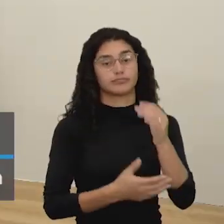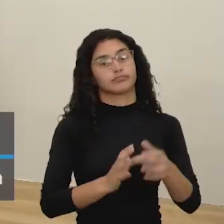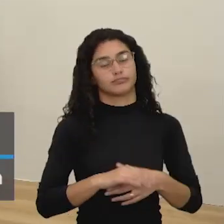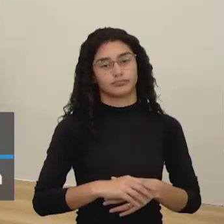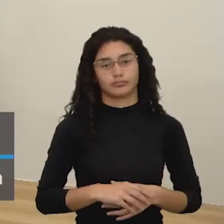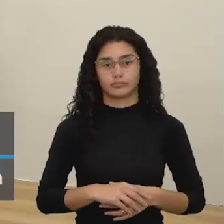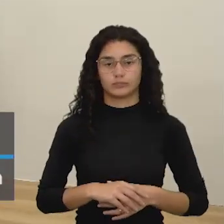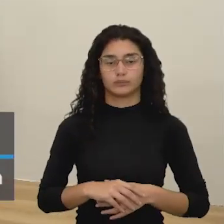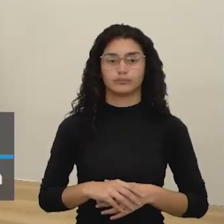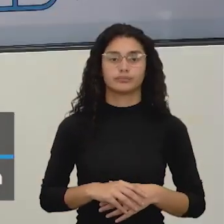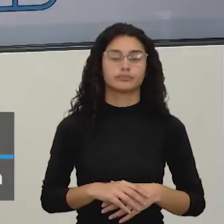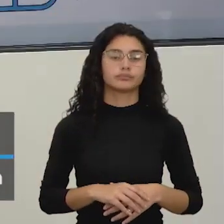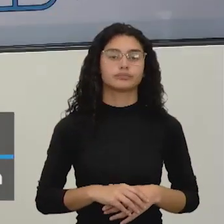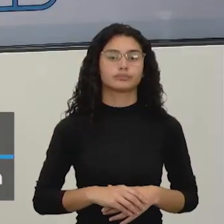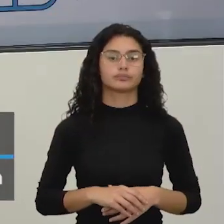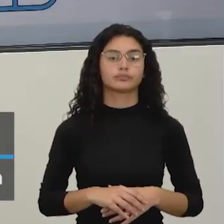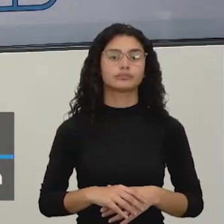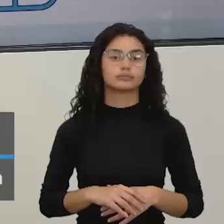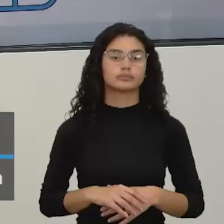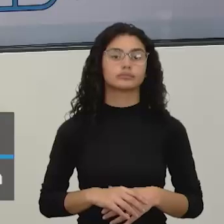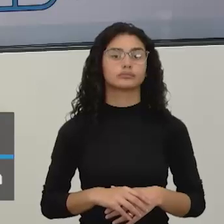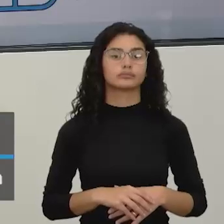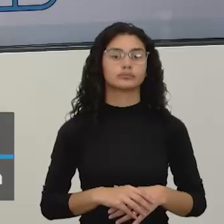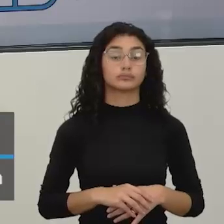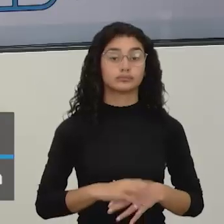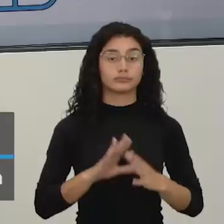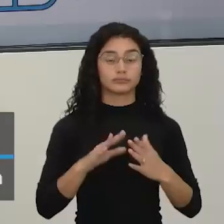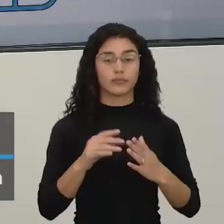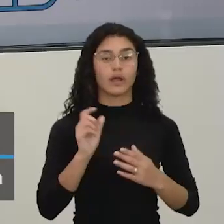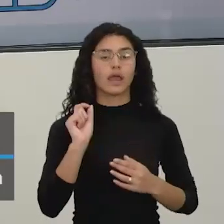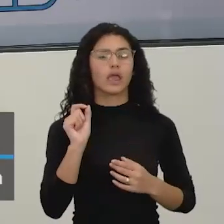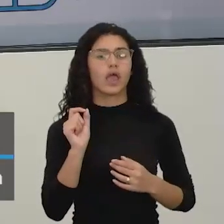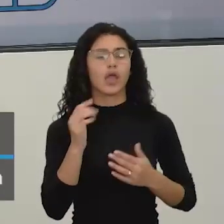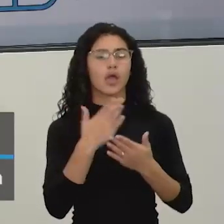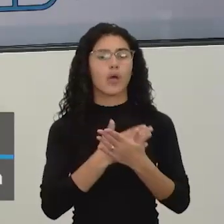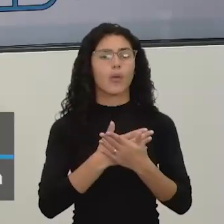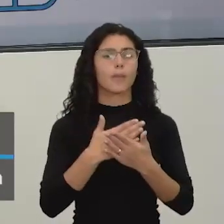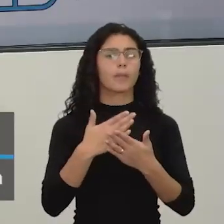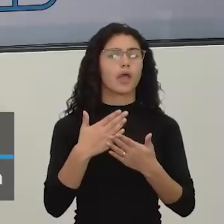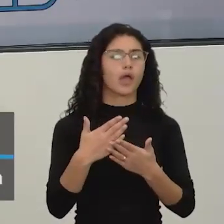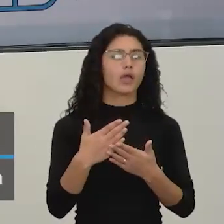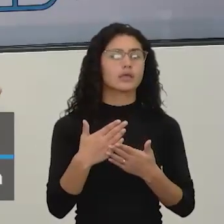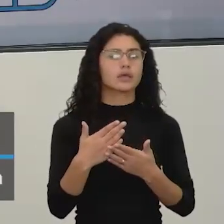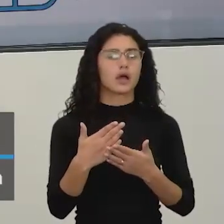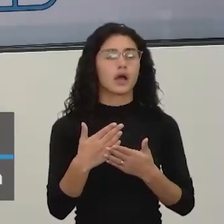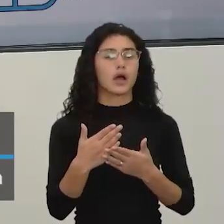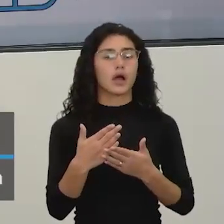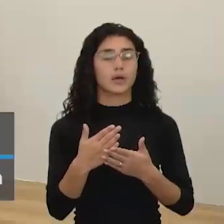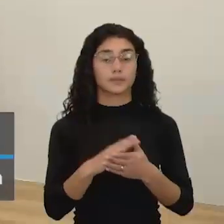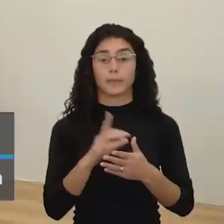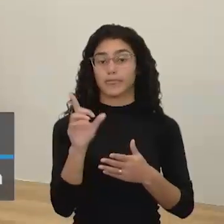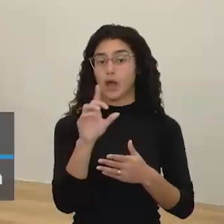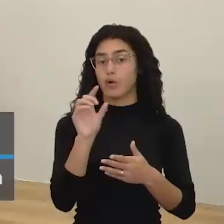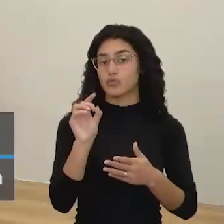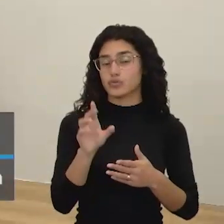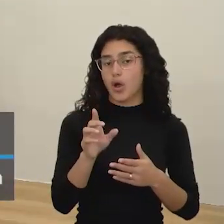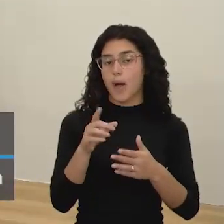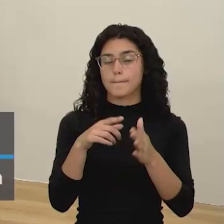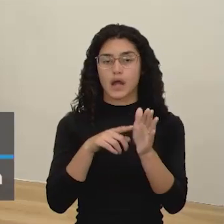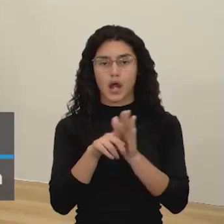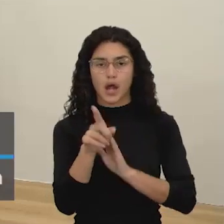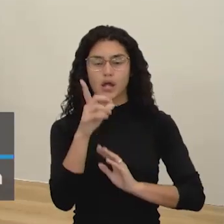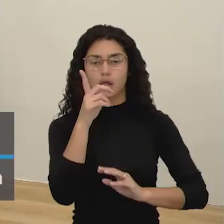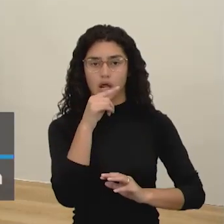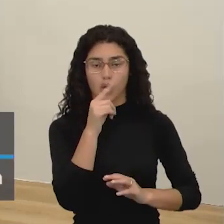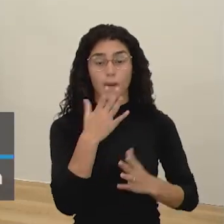vulcanismo. Exato, isso mesmo. E aí, quem entra com essa parte, então, não são apenas as questões aquáticas,